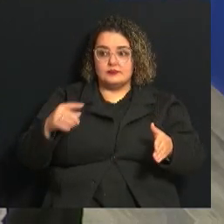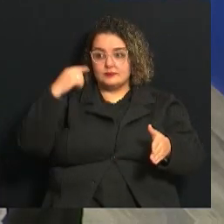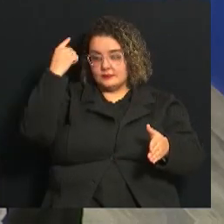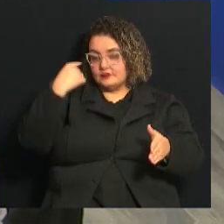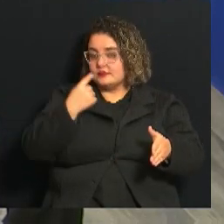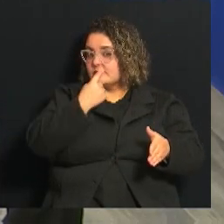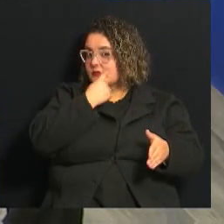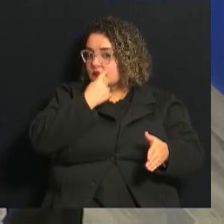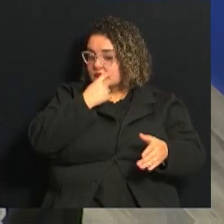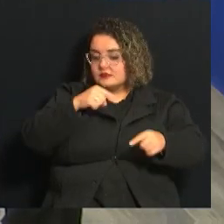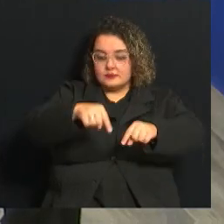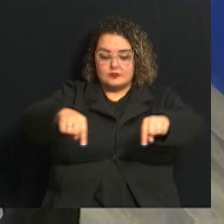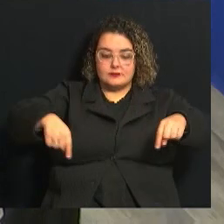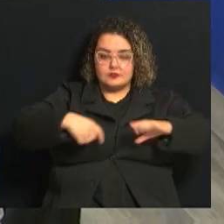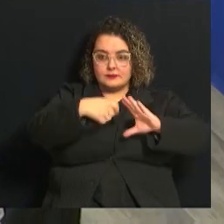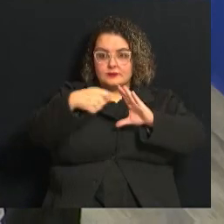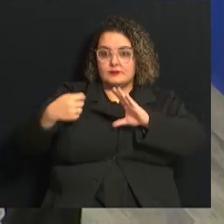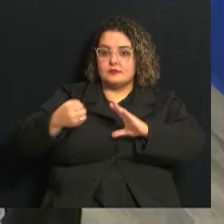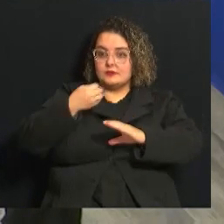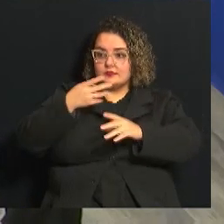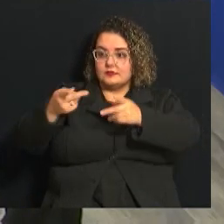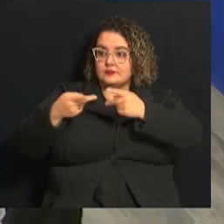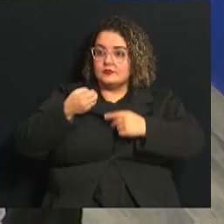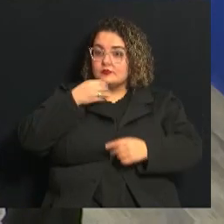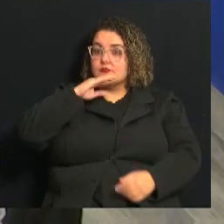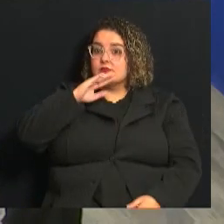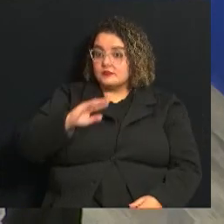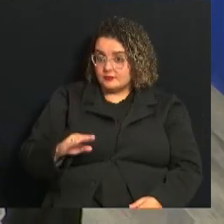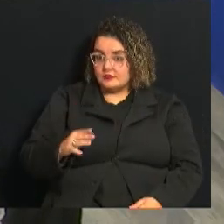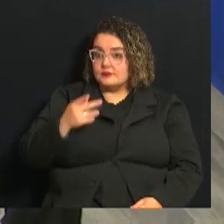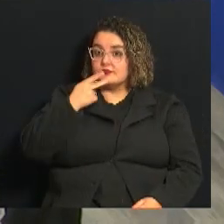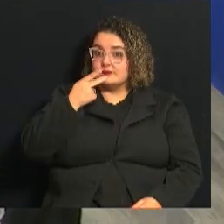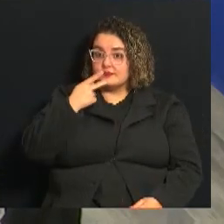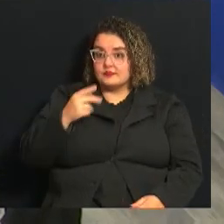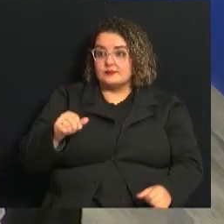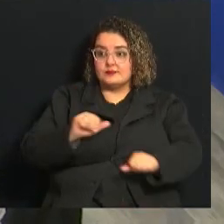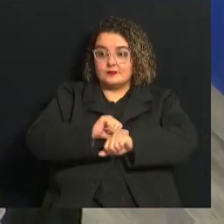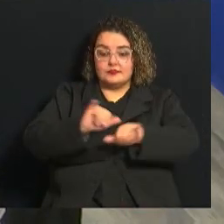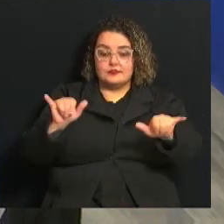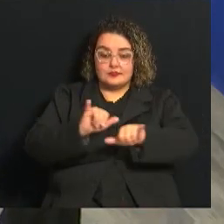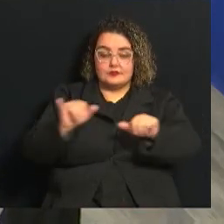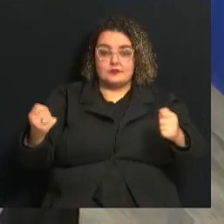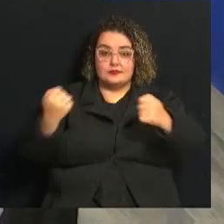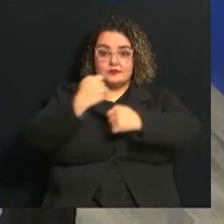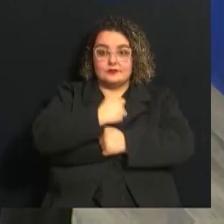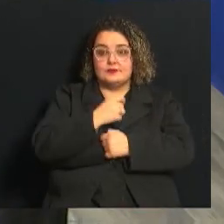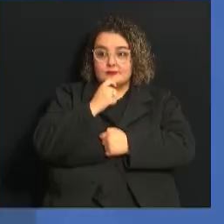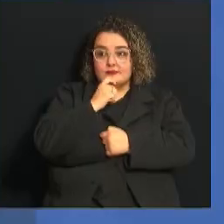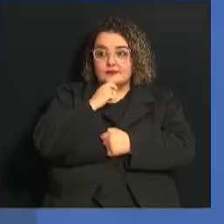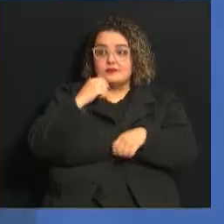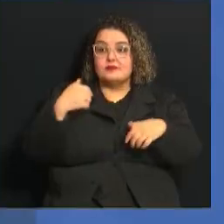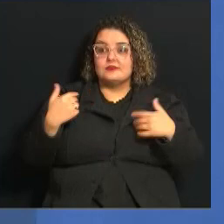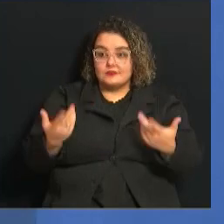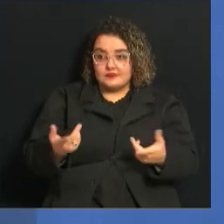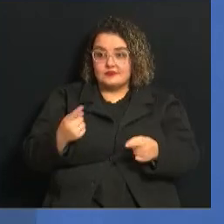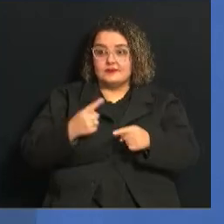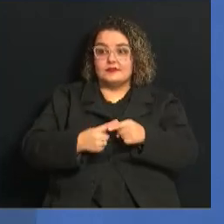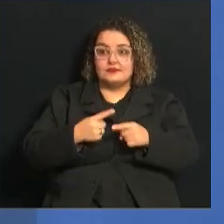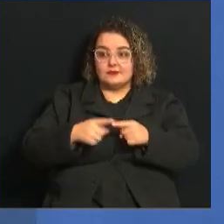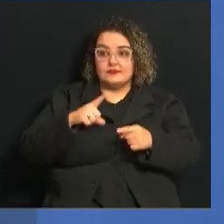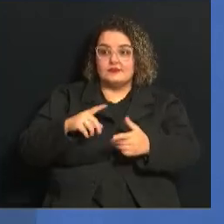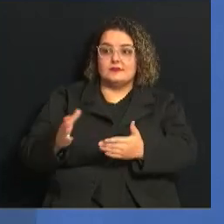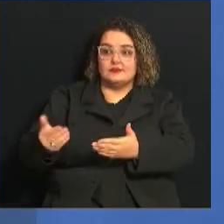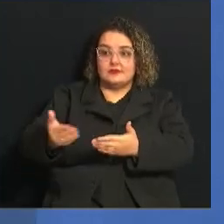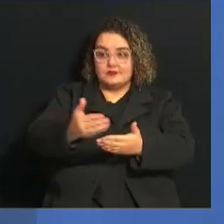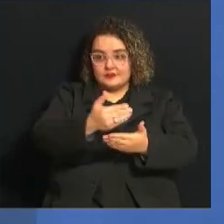seja bem-vinda boa tarde e a gente começa a falando sobre a campanha do agasalho é porque olha teve mais retirada nos